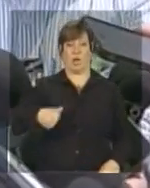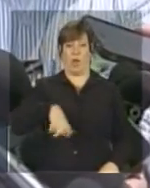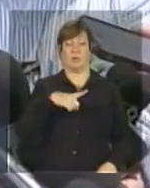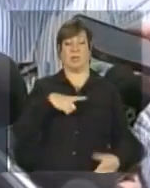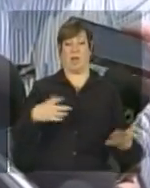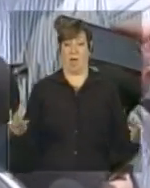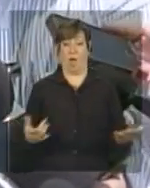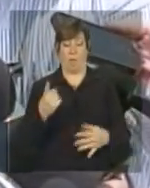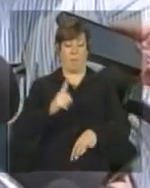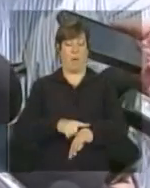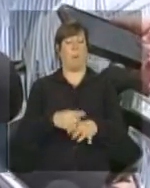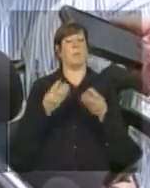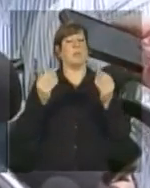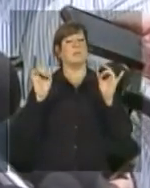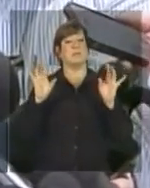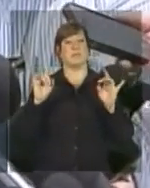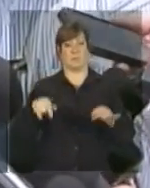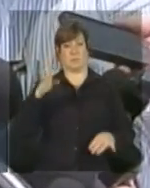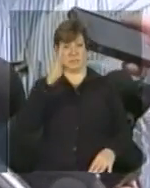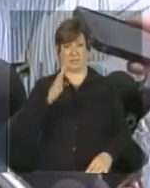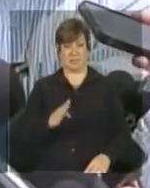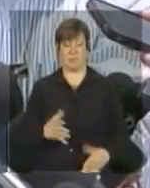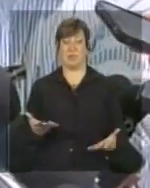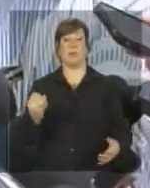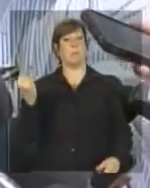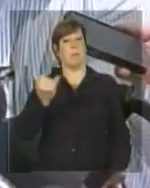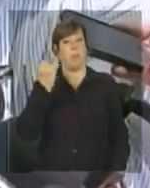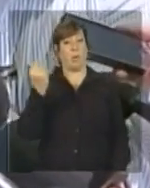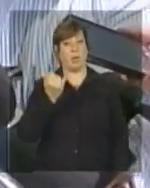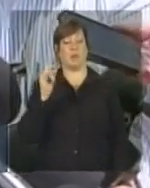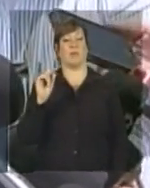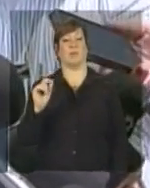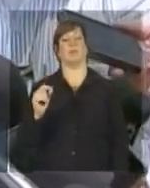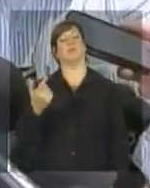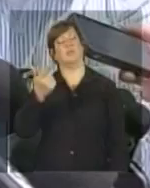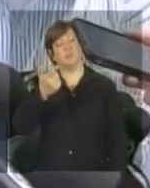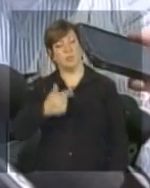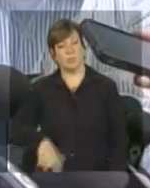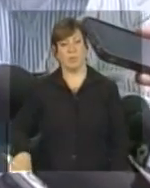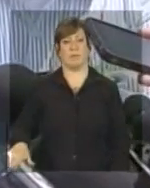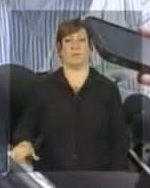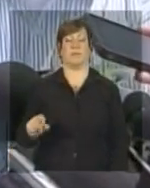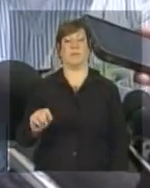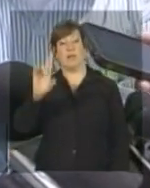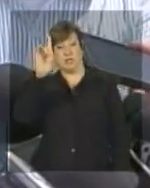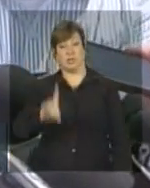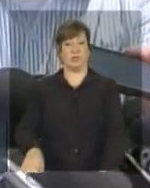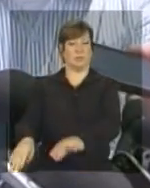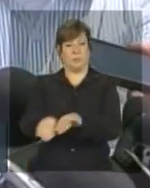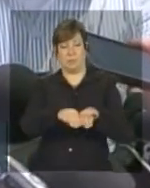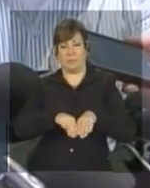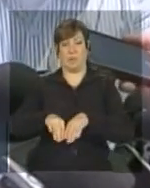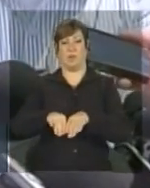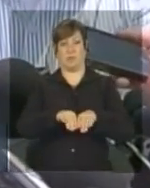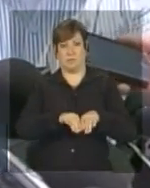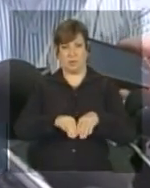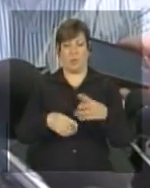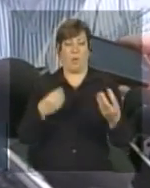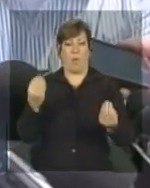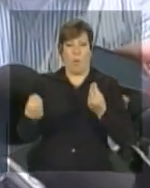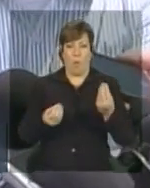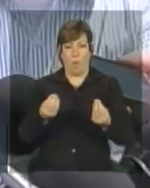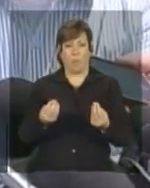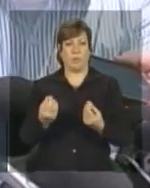num momento muito especial do Brasil. E é importante que, mais uma vez, a democracia e as formas